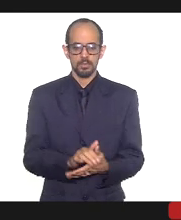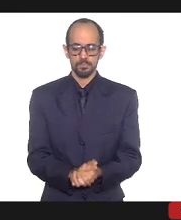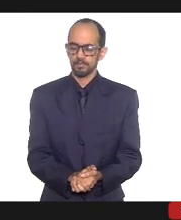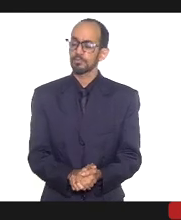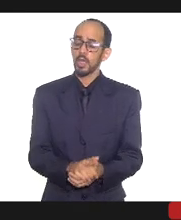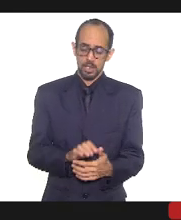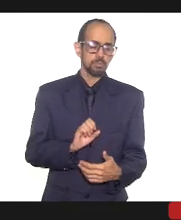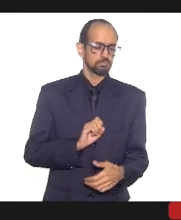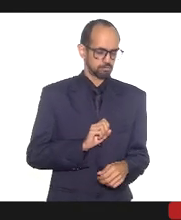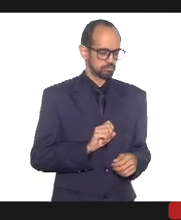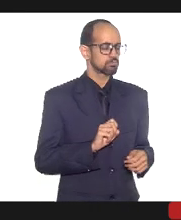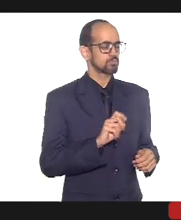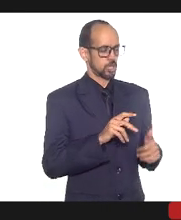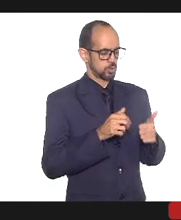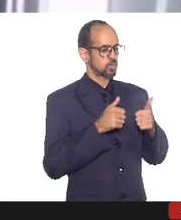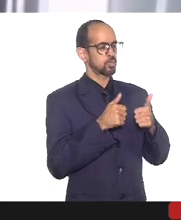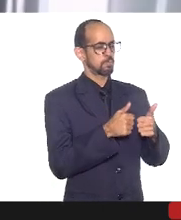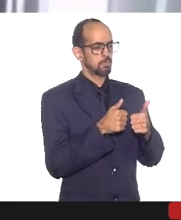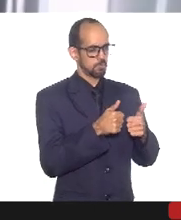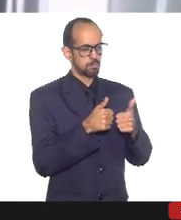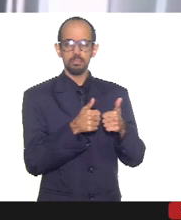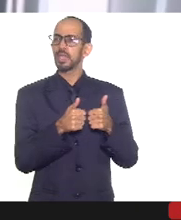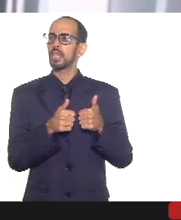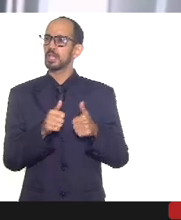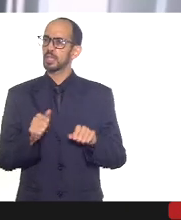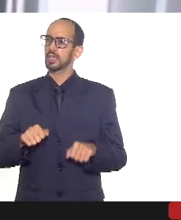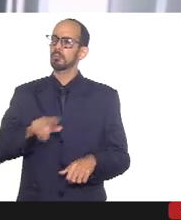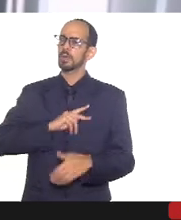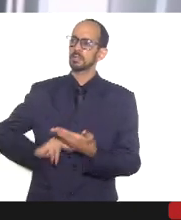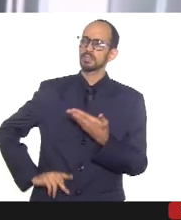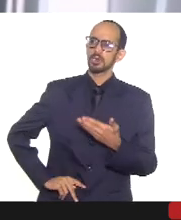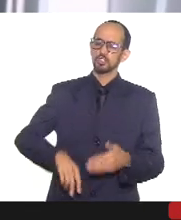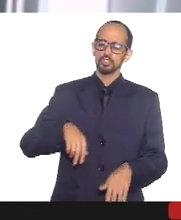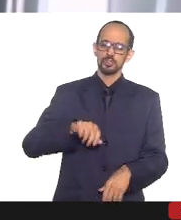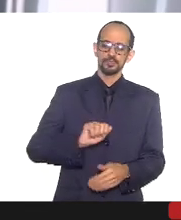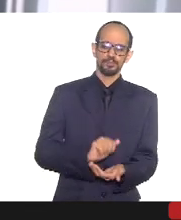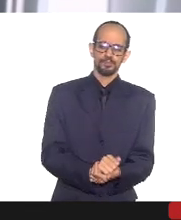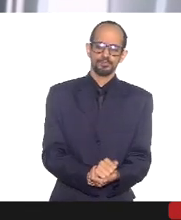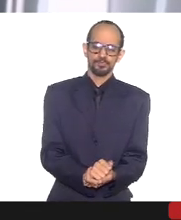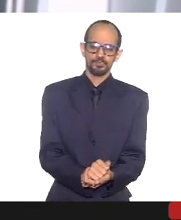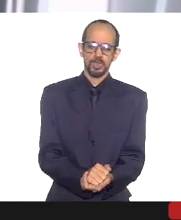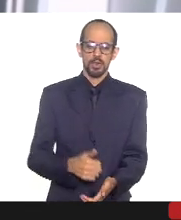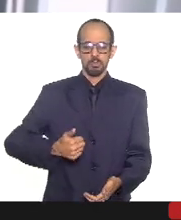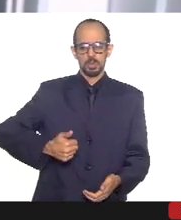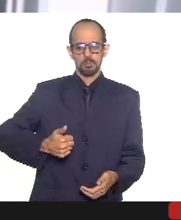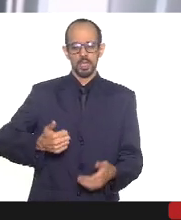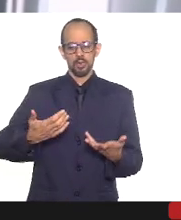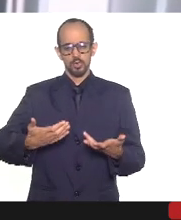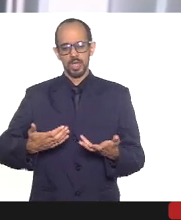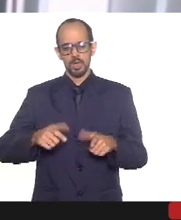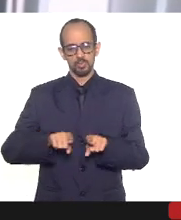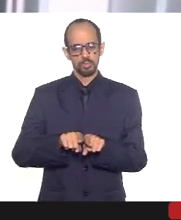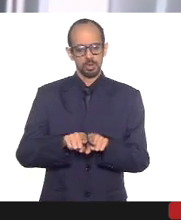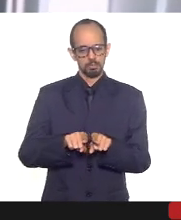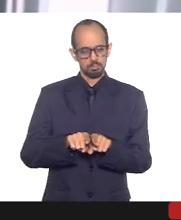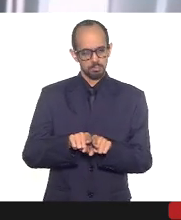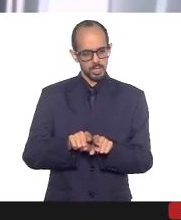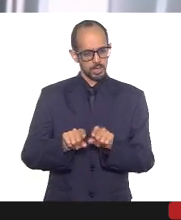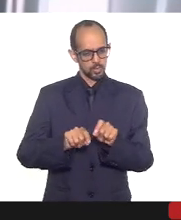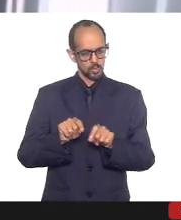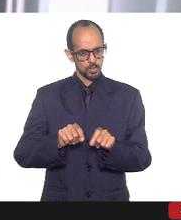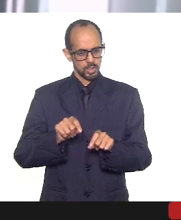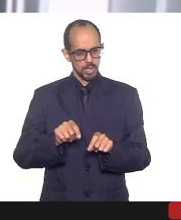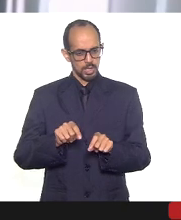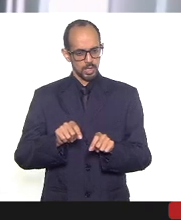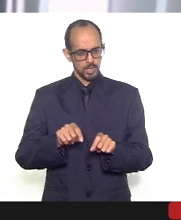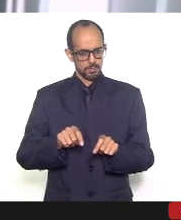bem, deputado Flávio Serafini, presidente. Em primeiro lugar, como encaminhamento, eu quero também, na minha primeira